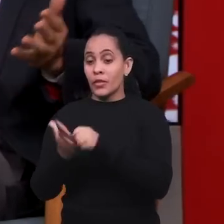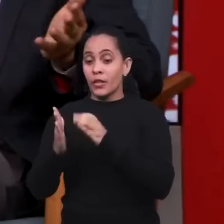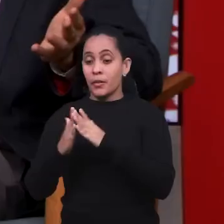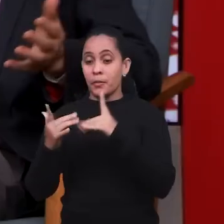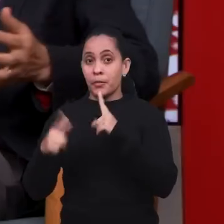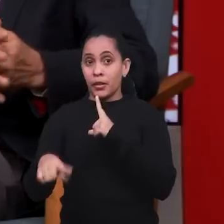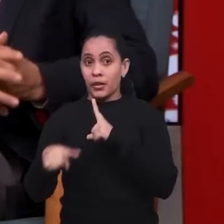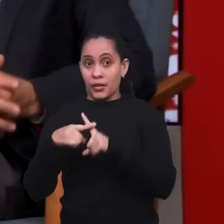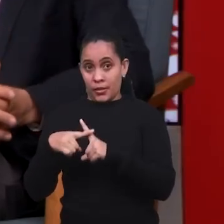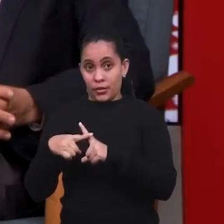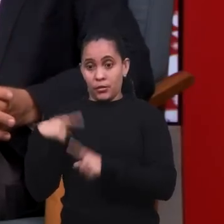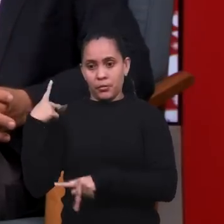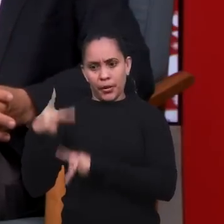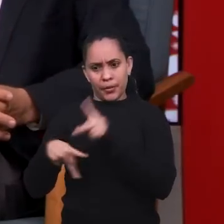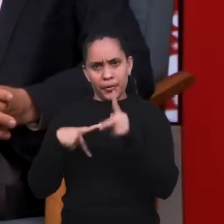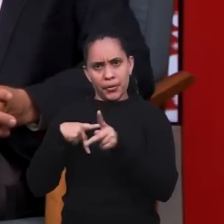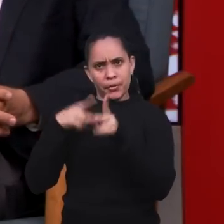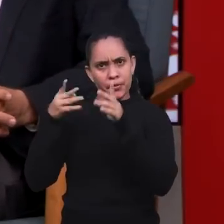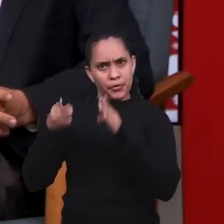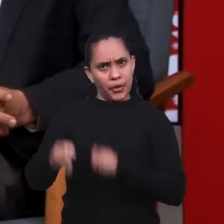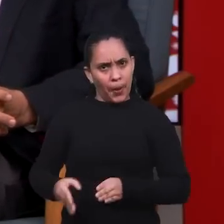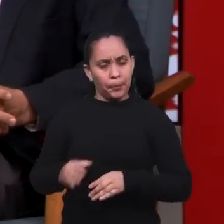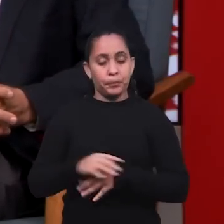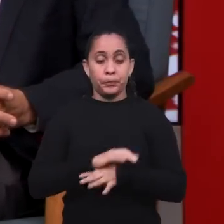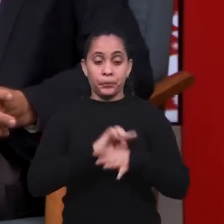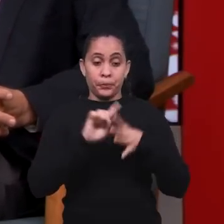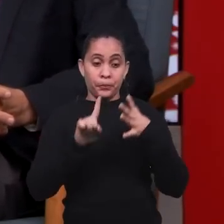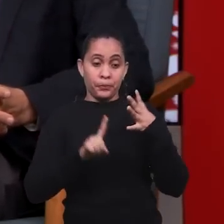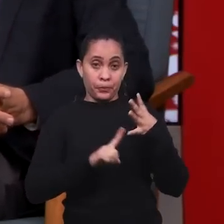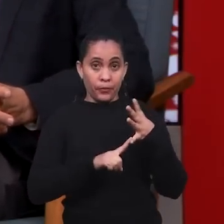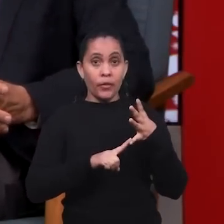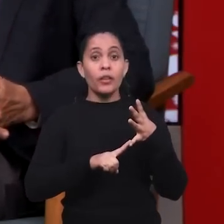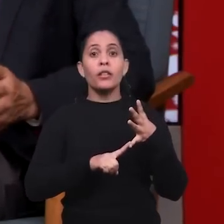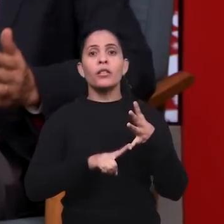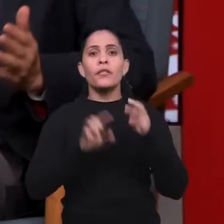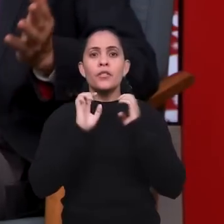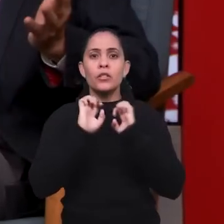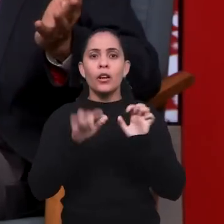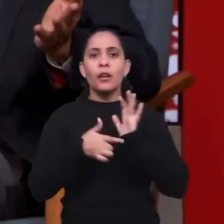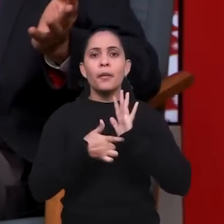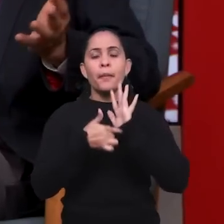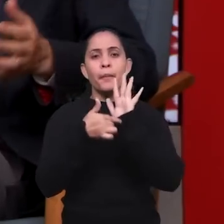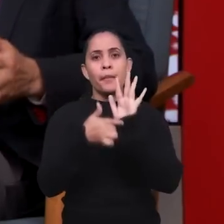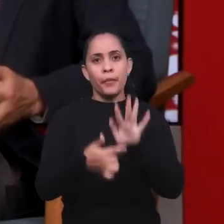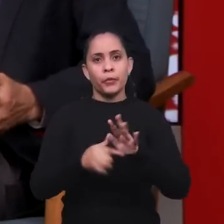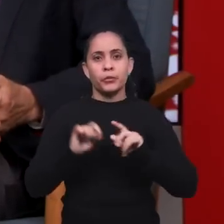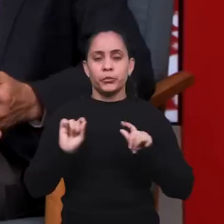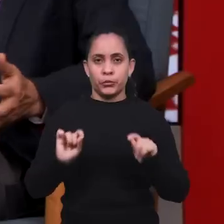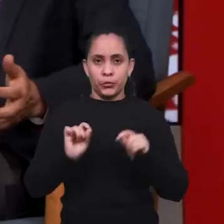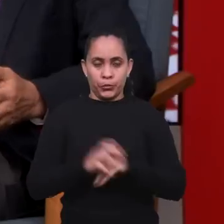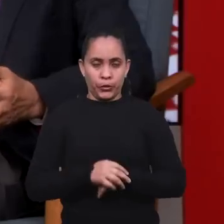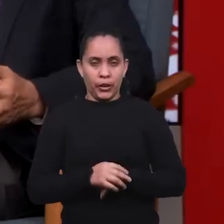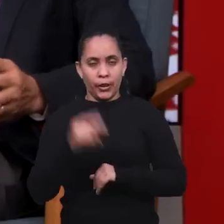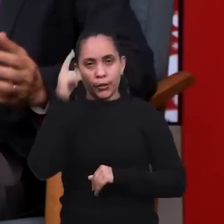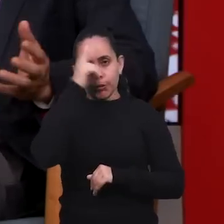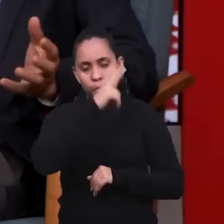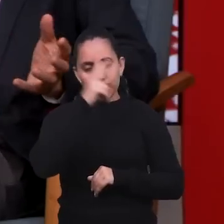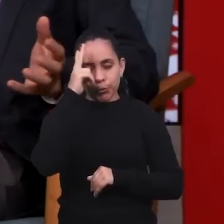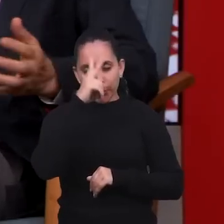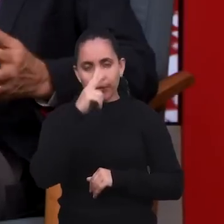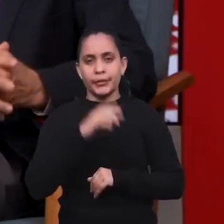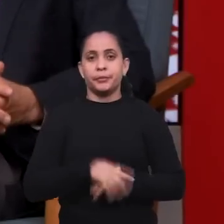ensino. Na verdade, os 4 evangelhos falam da biografia, né? Se é que podemos usar